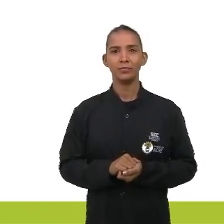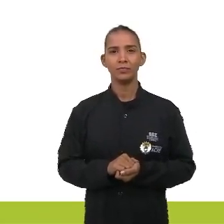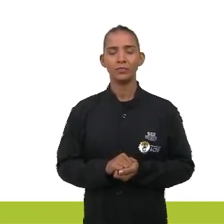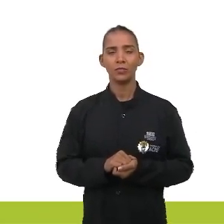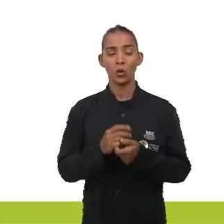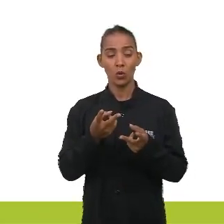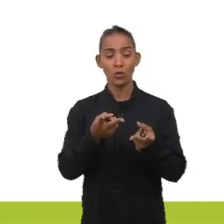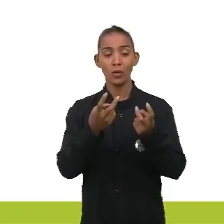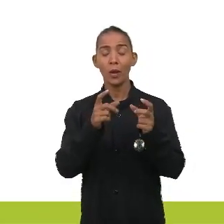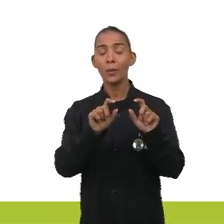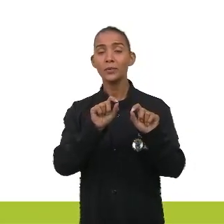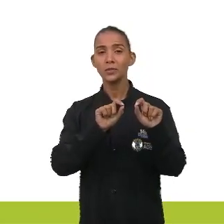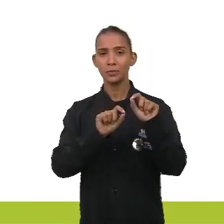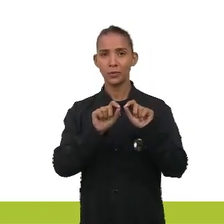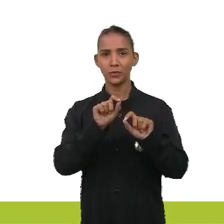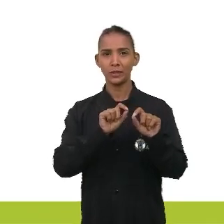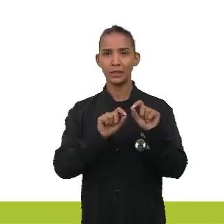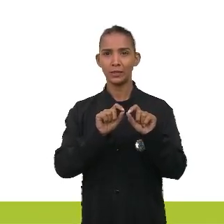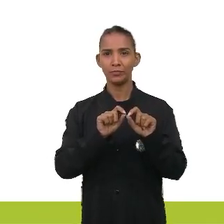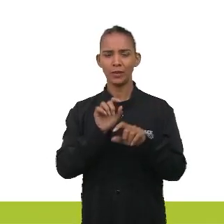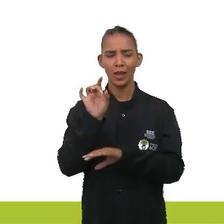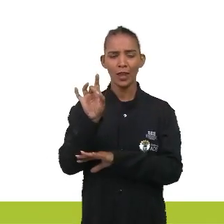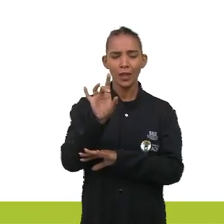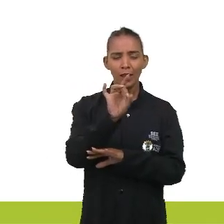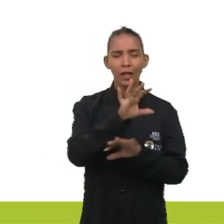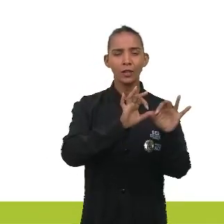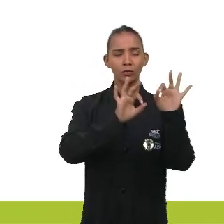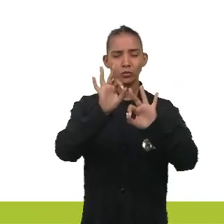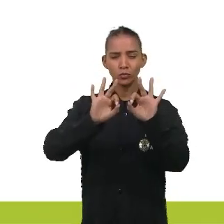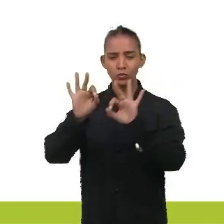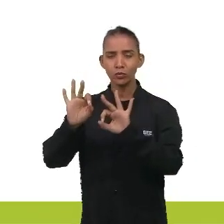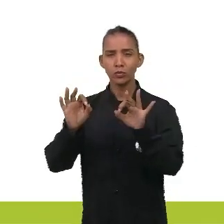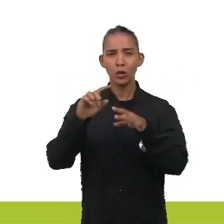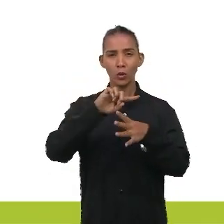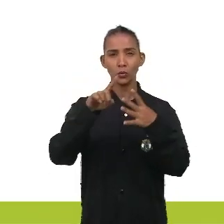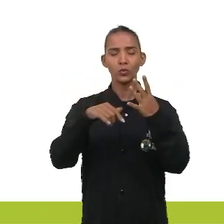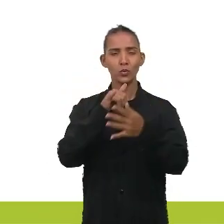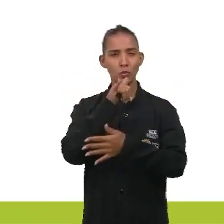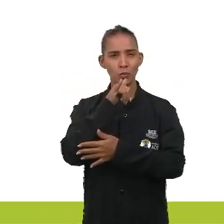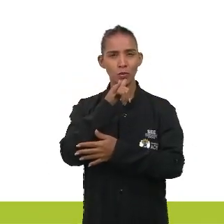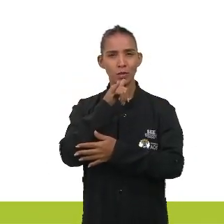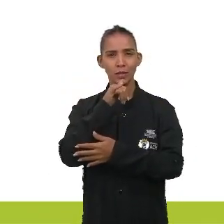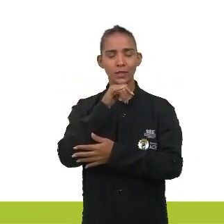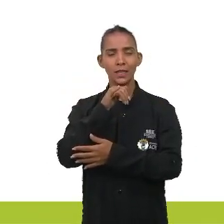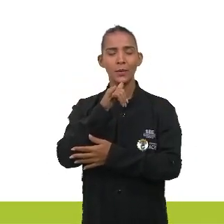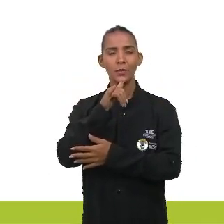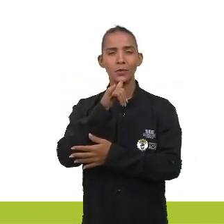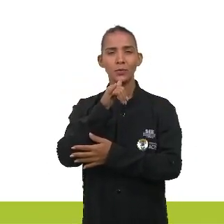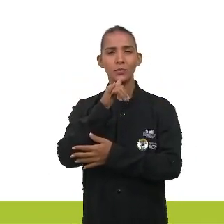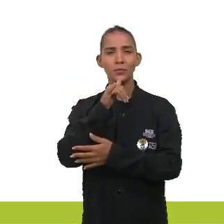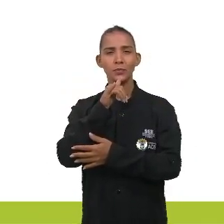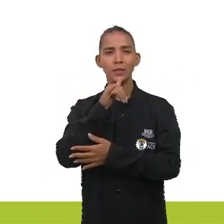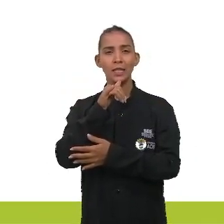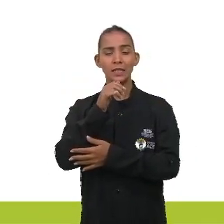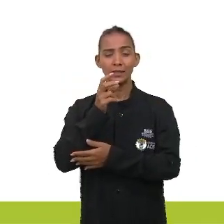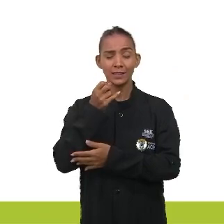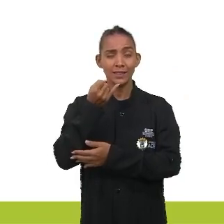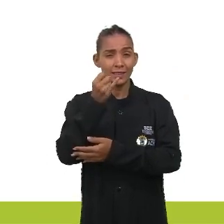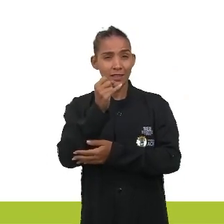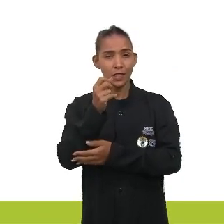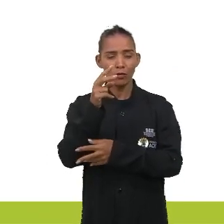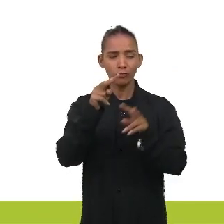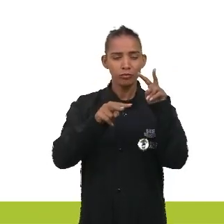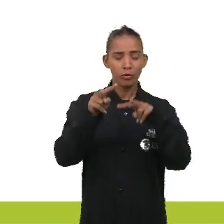perceba uma coisa. Em cada uma dessas organizações, por exemplo, se eu olhar sempre para a pessoa A,